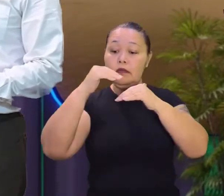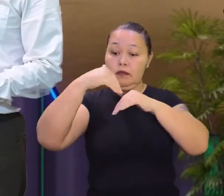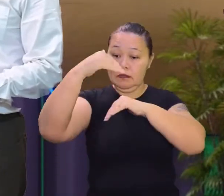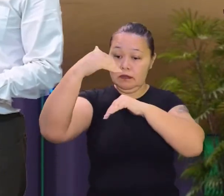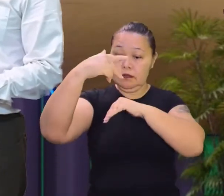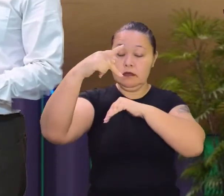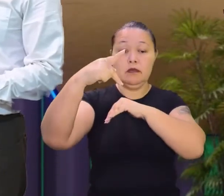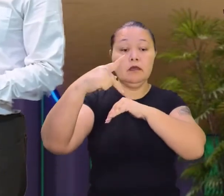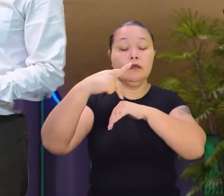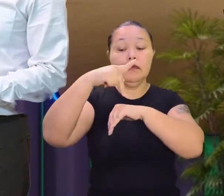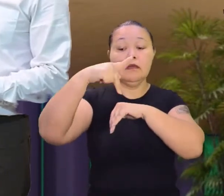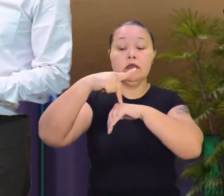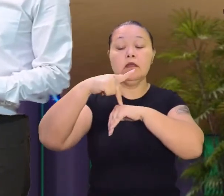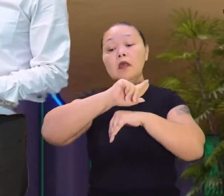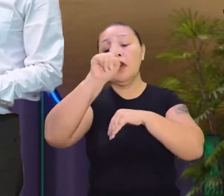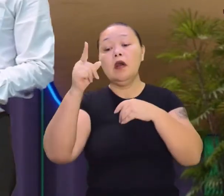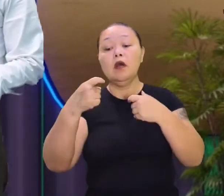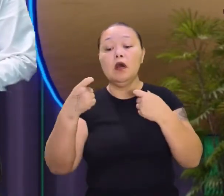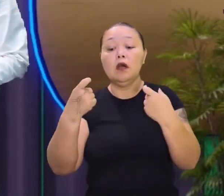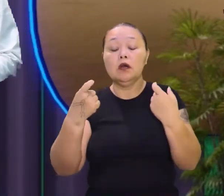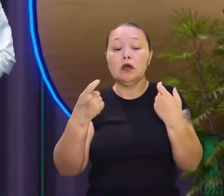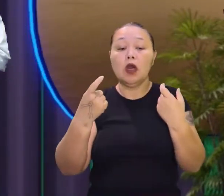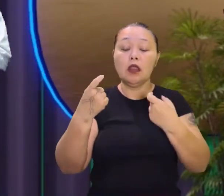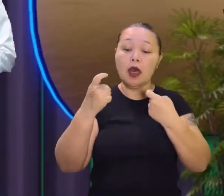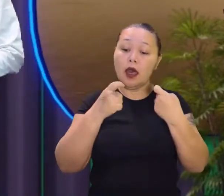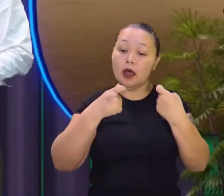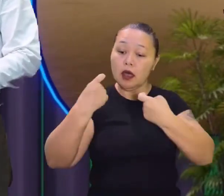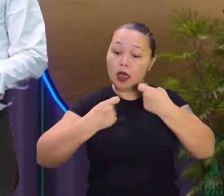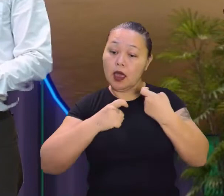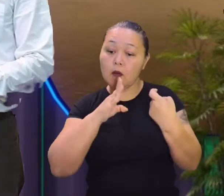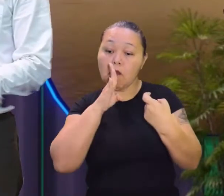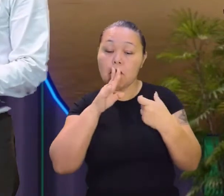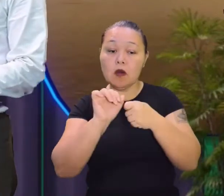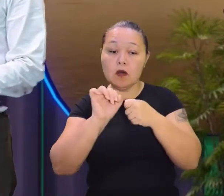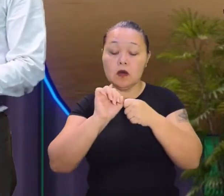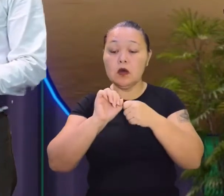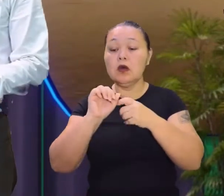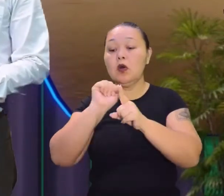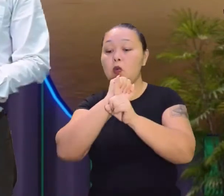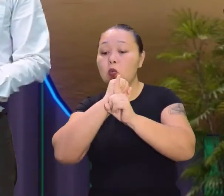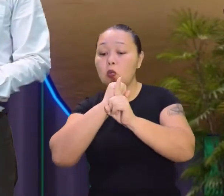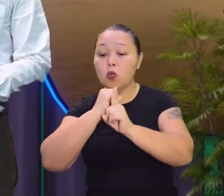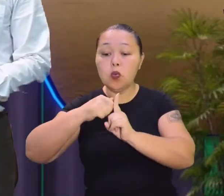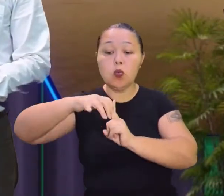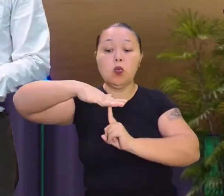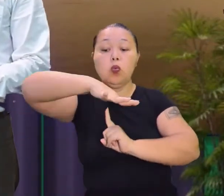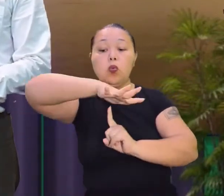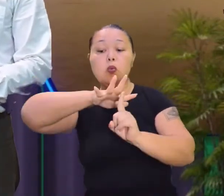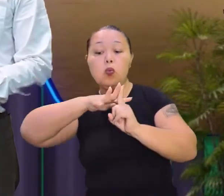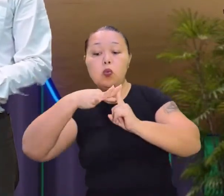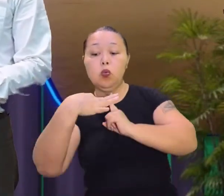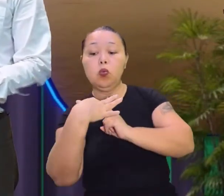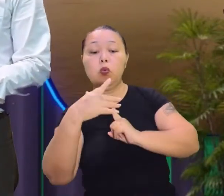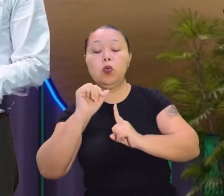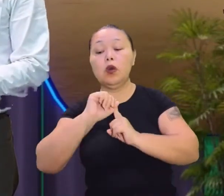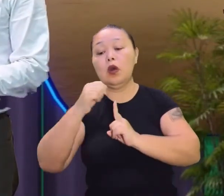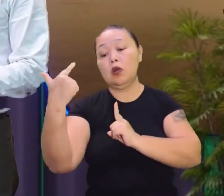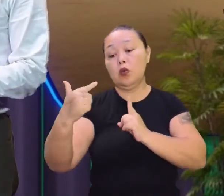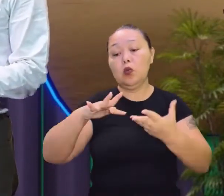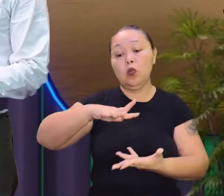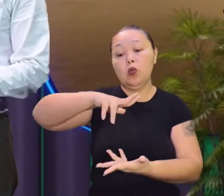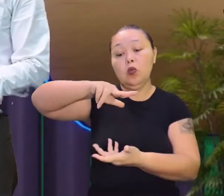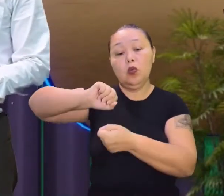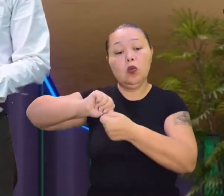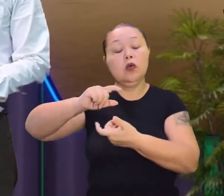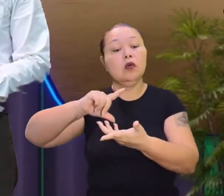desenvolvidos. Lá na Guerra Fria, nós tínhamos os países considerados socialistas, que faziam parte do segundo mundo. E